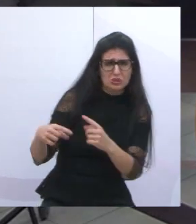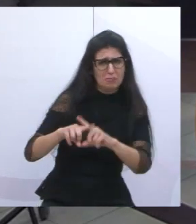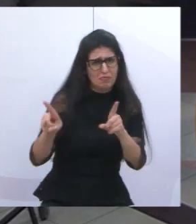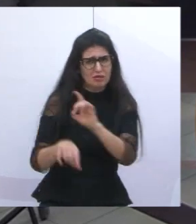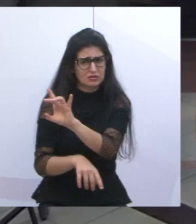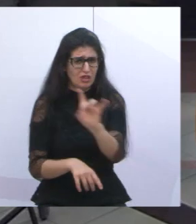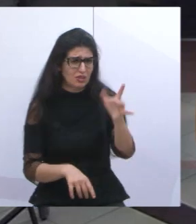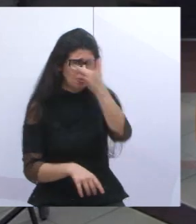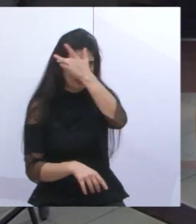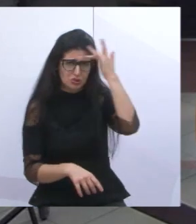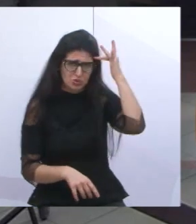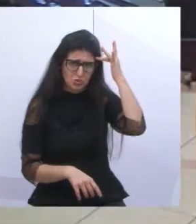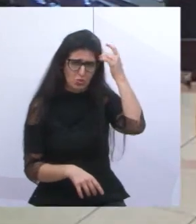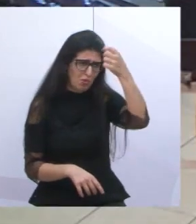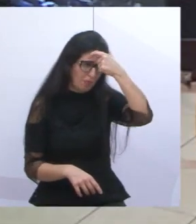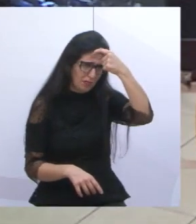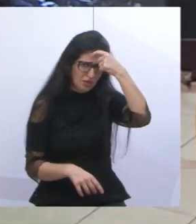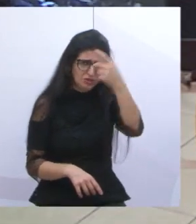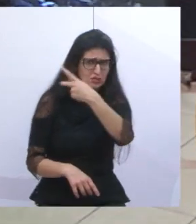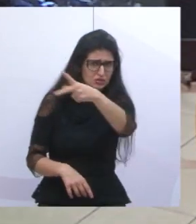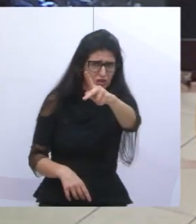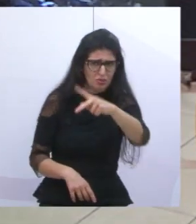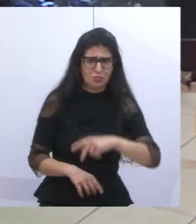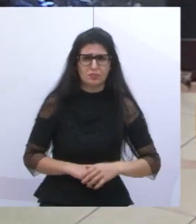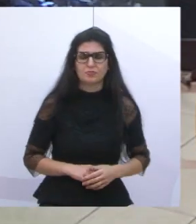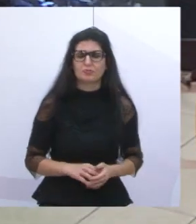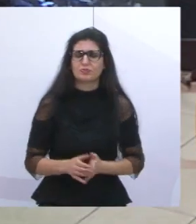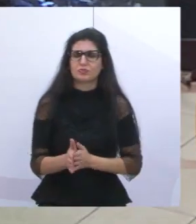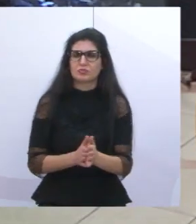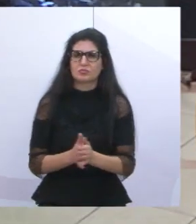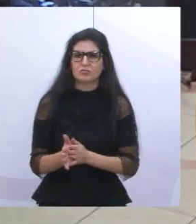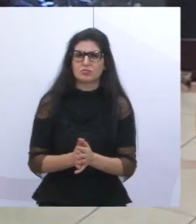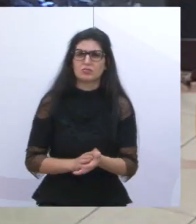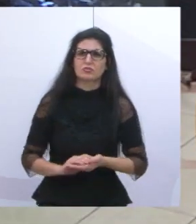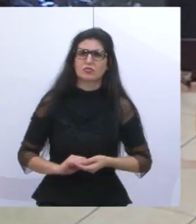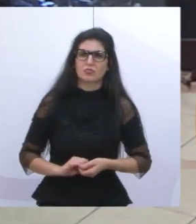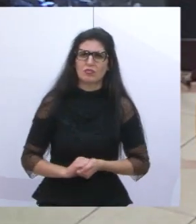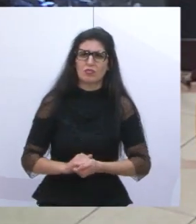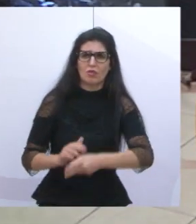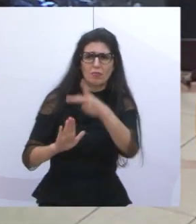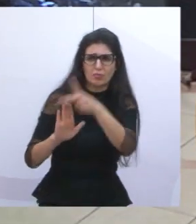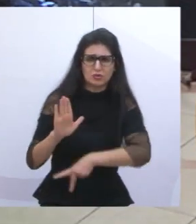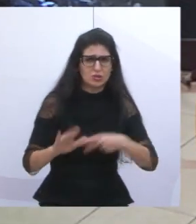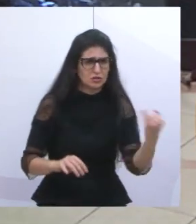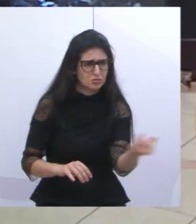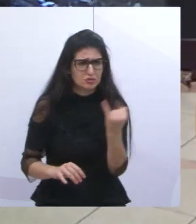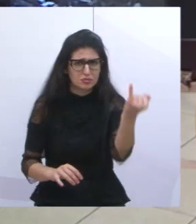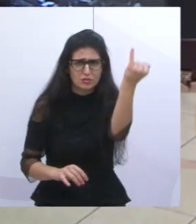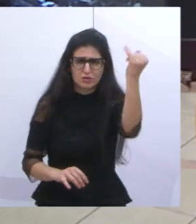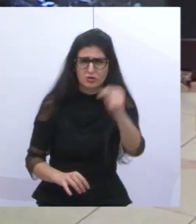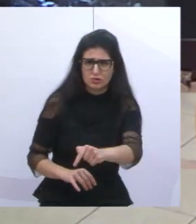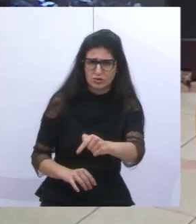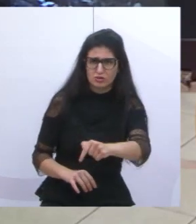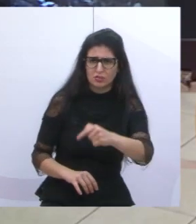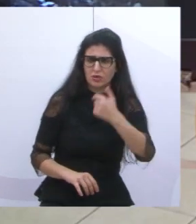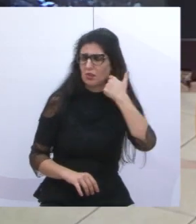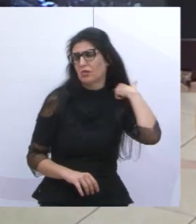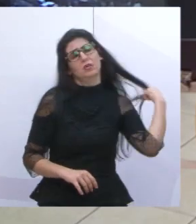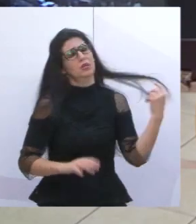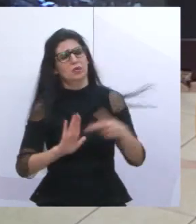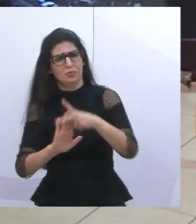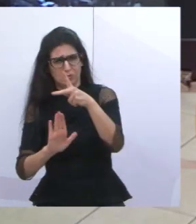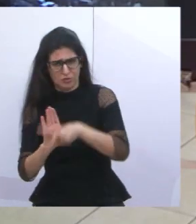sua consciência. Mas agora eu quero falar aqui, esse projeto é importante aqui. Esse